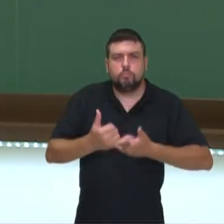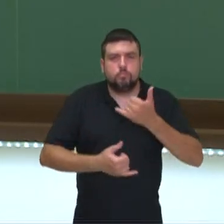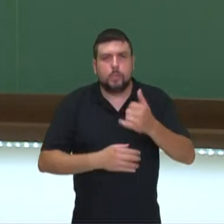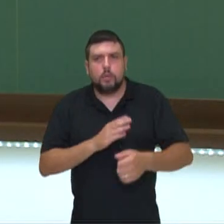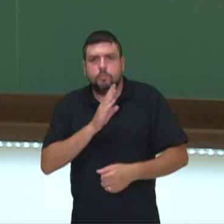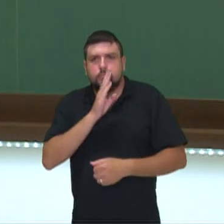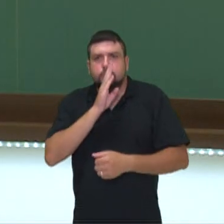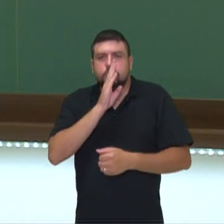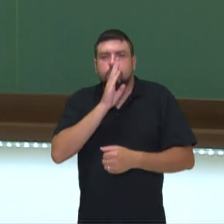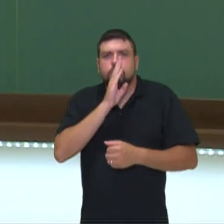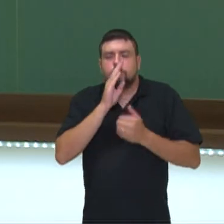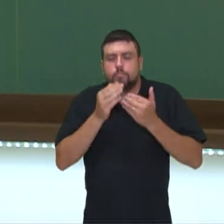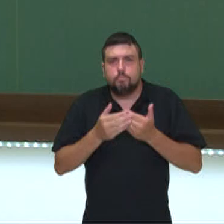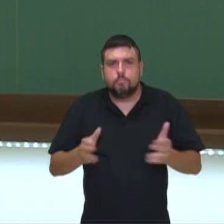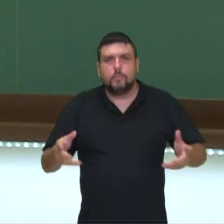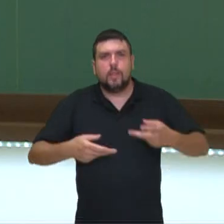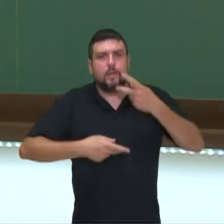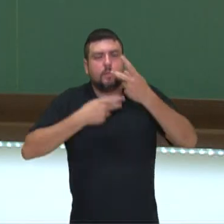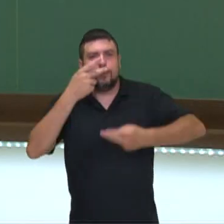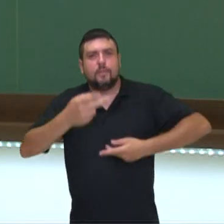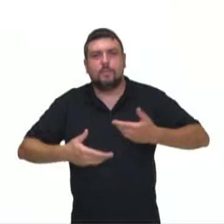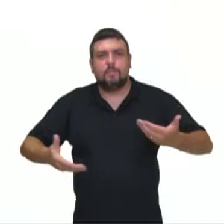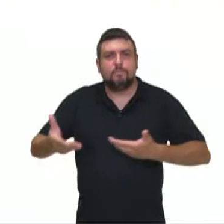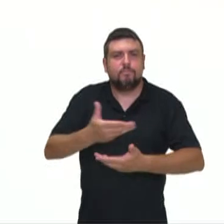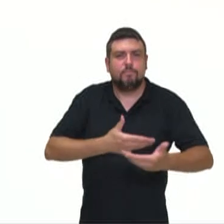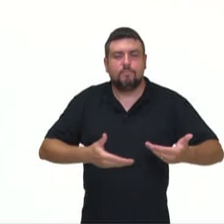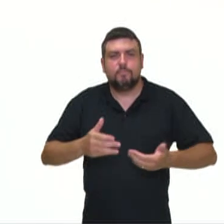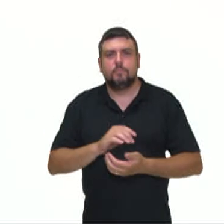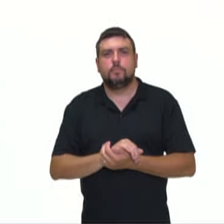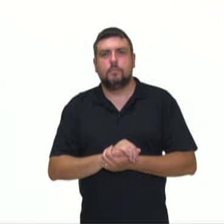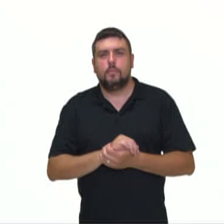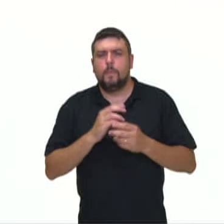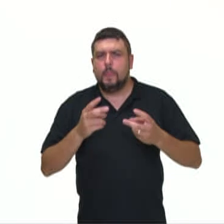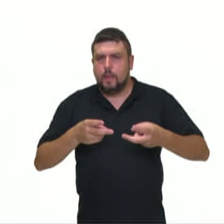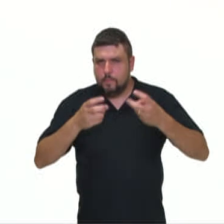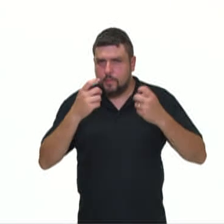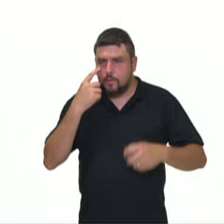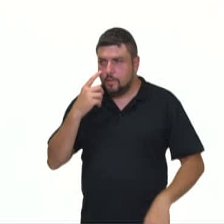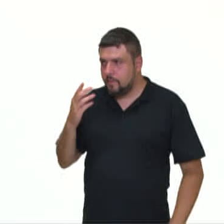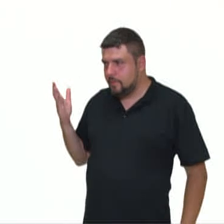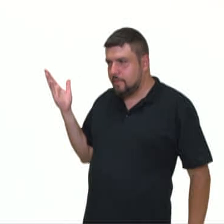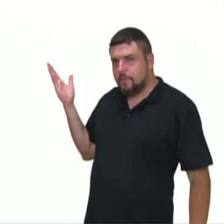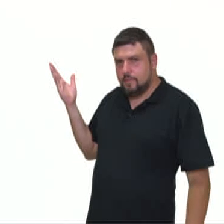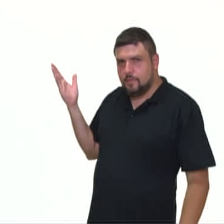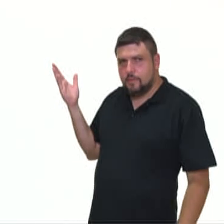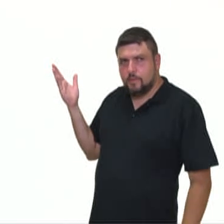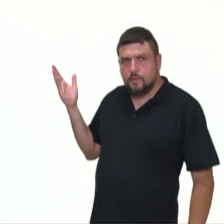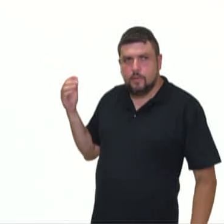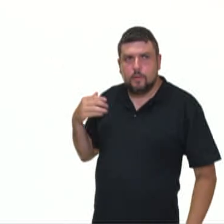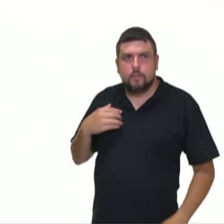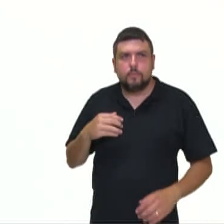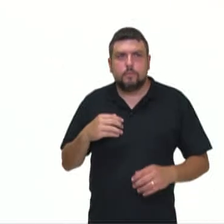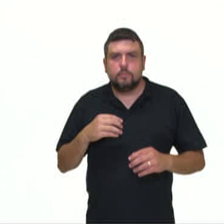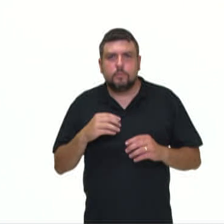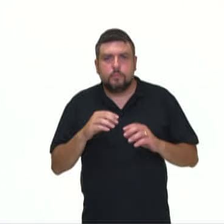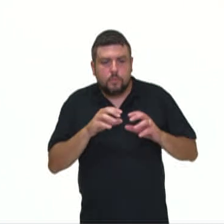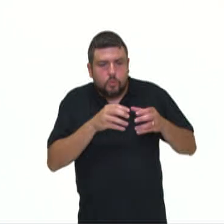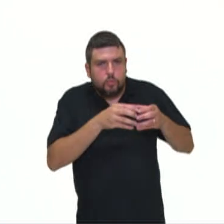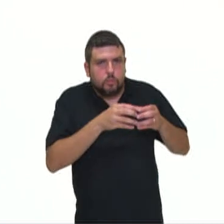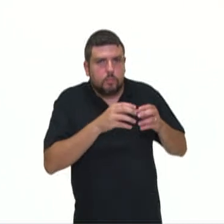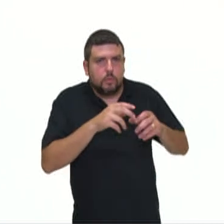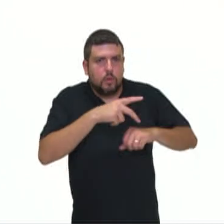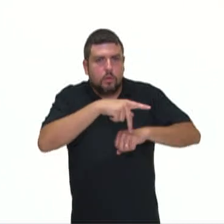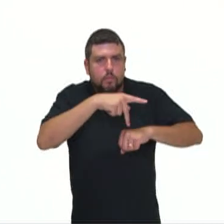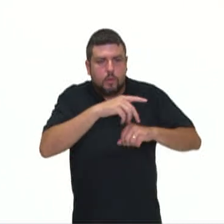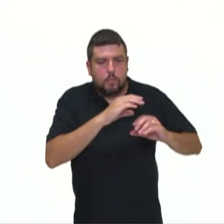integração. Observem essa imagem. Várias pessoas estão se comunicando à sua maneira, de diversos países,